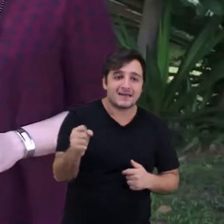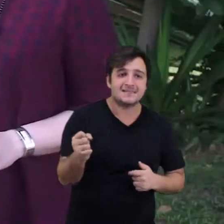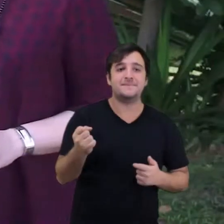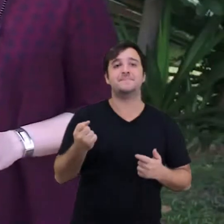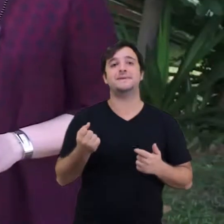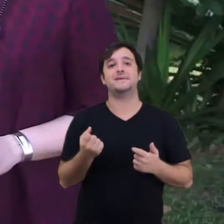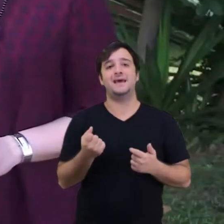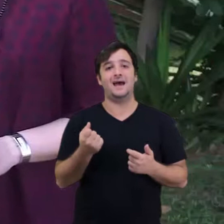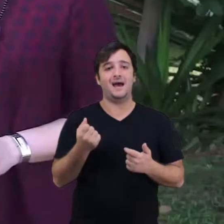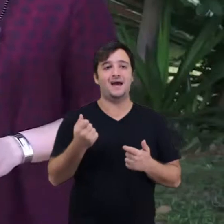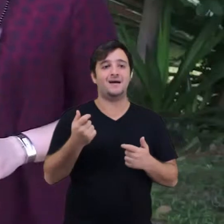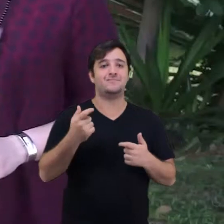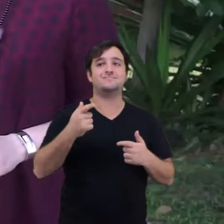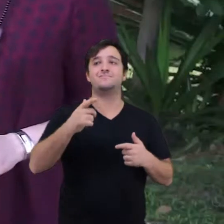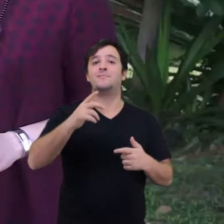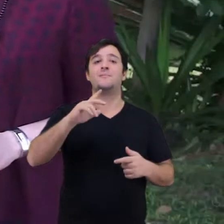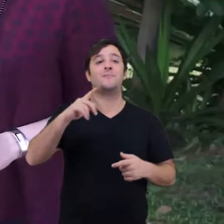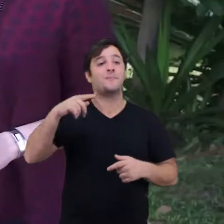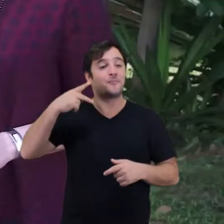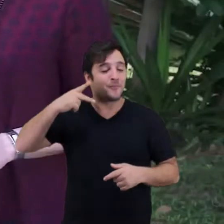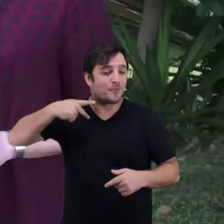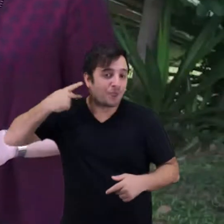conflito, de uma perseguição por